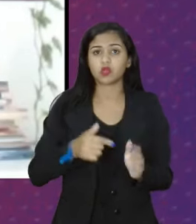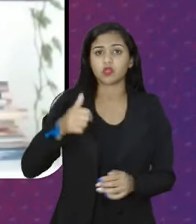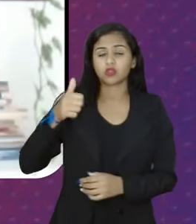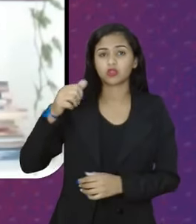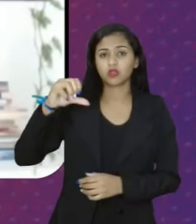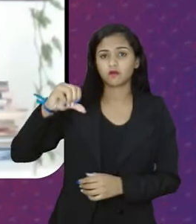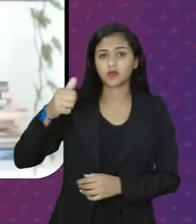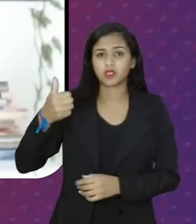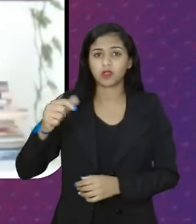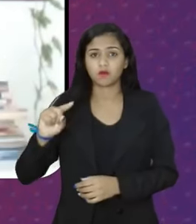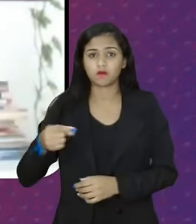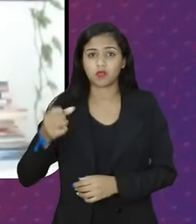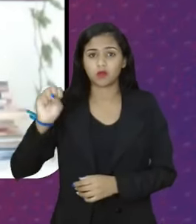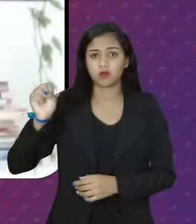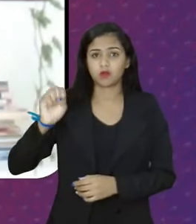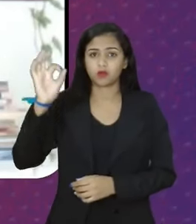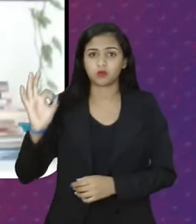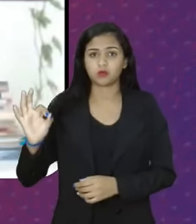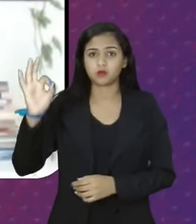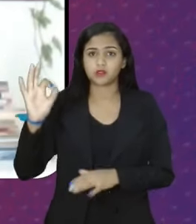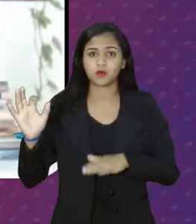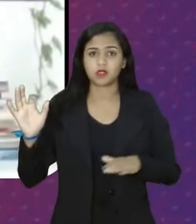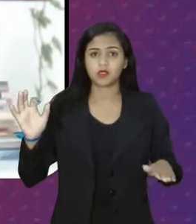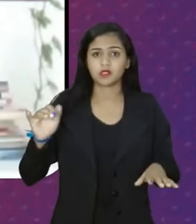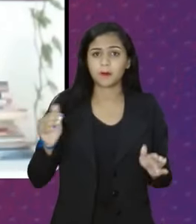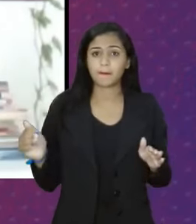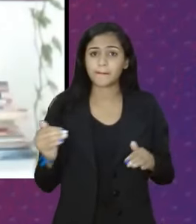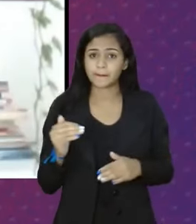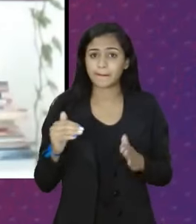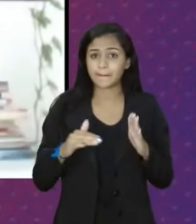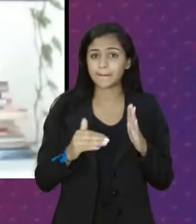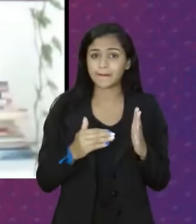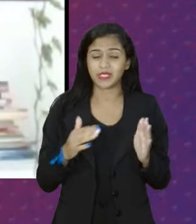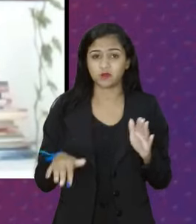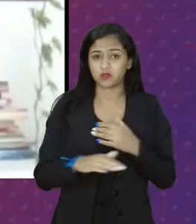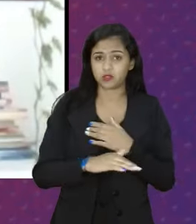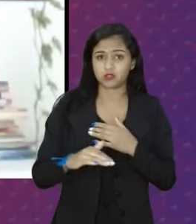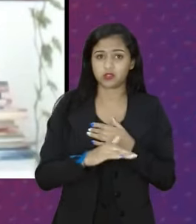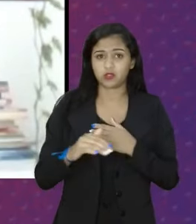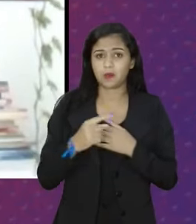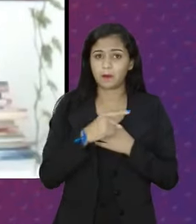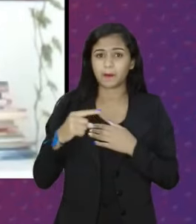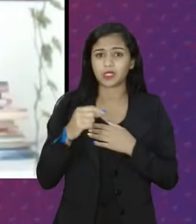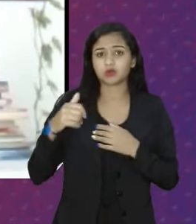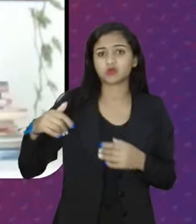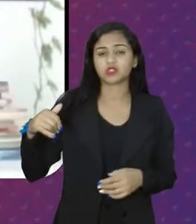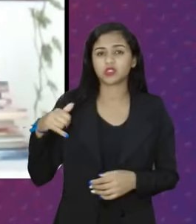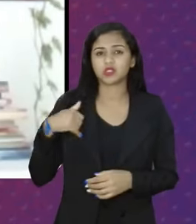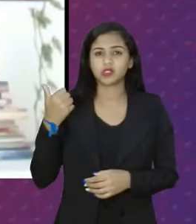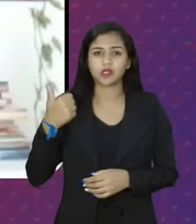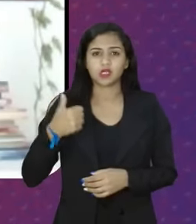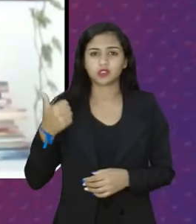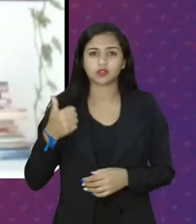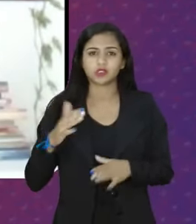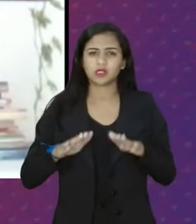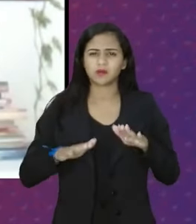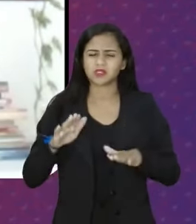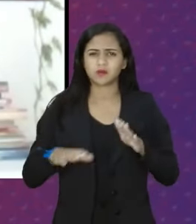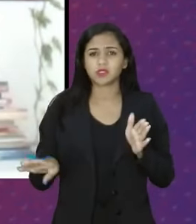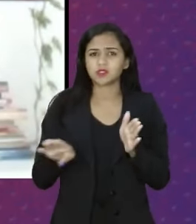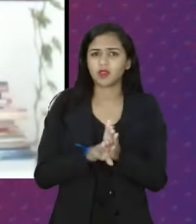91,8% das crianças com menos de 1 ano ficavam nessa situação. Quando elas já chegavam perto dos 3